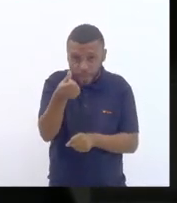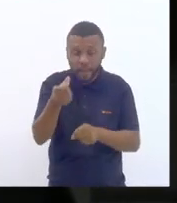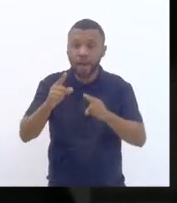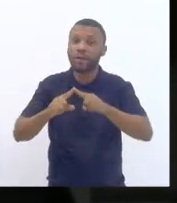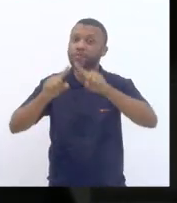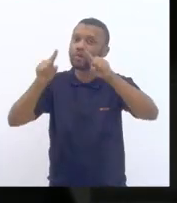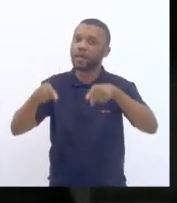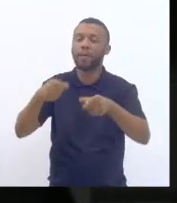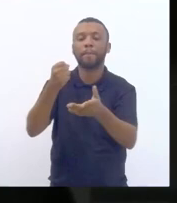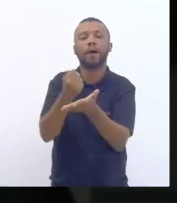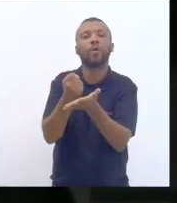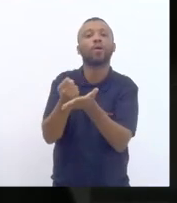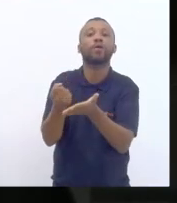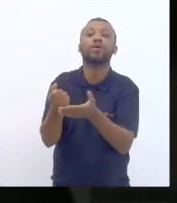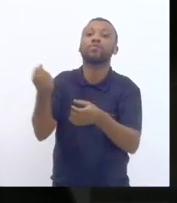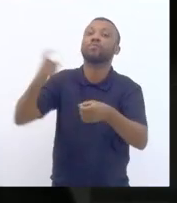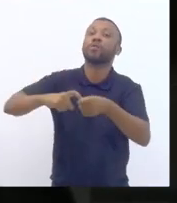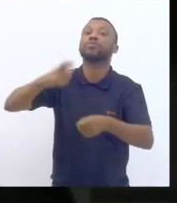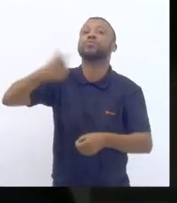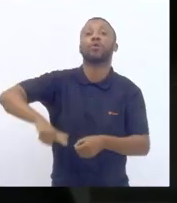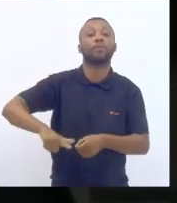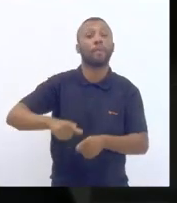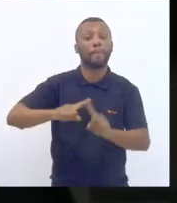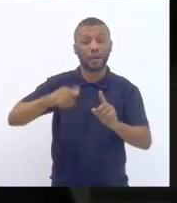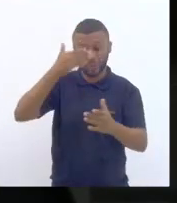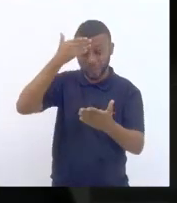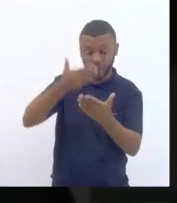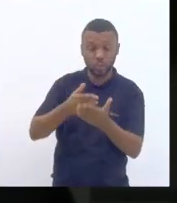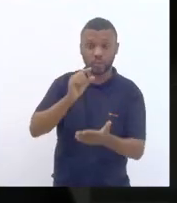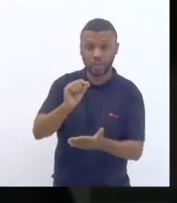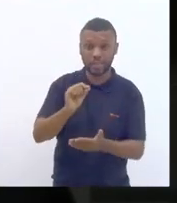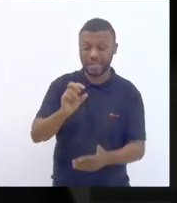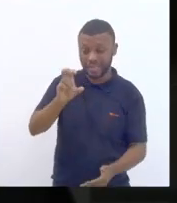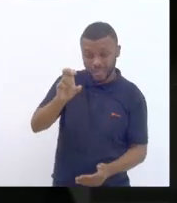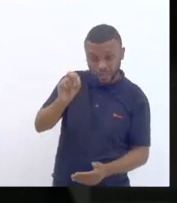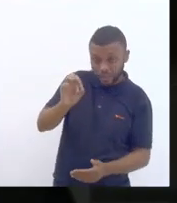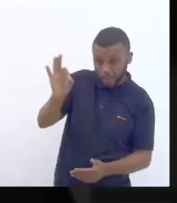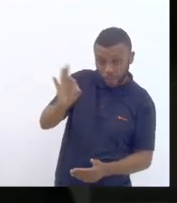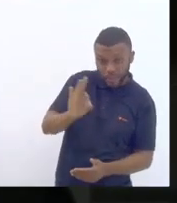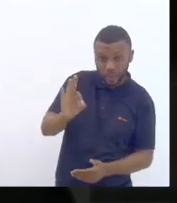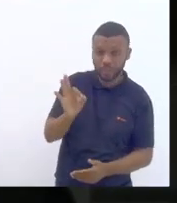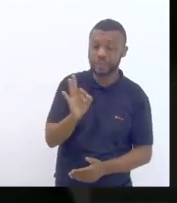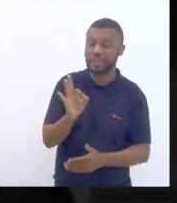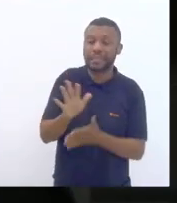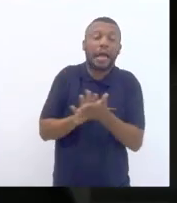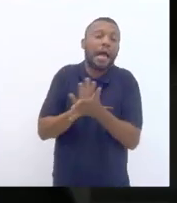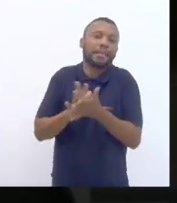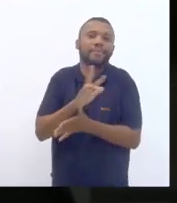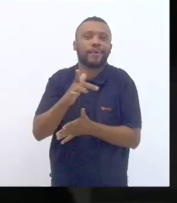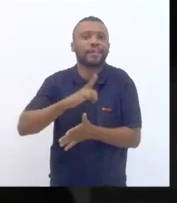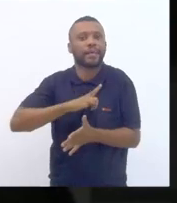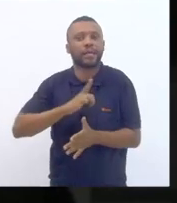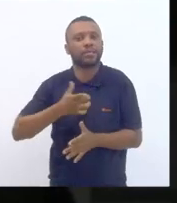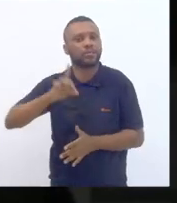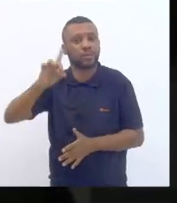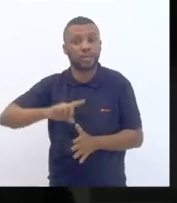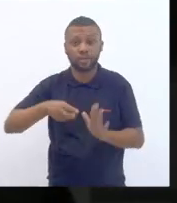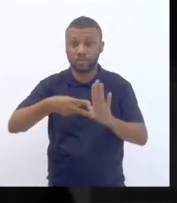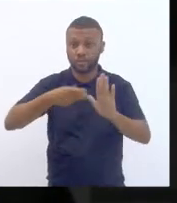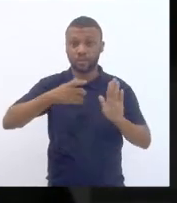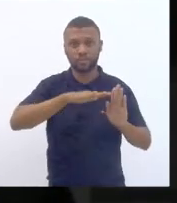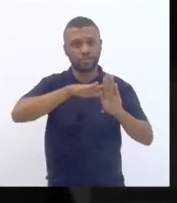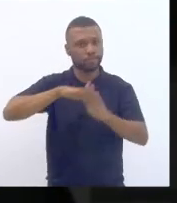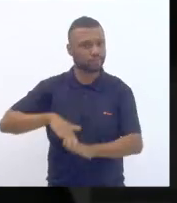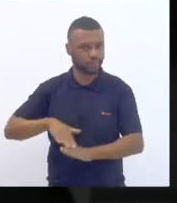retornar mas eu não acredito que nem metade vão exercer esse direito caso o veto seja